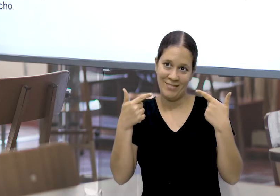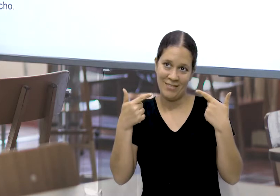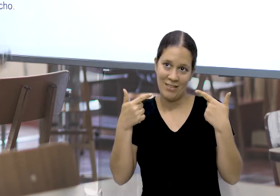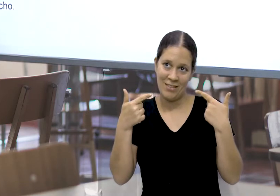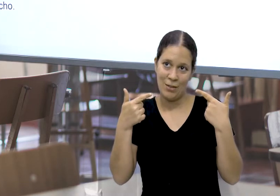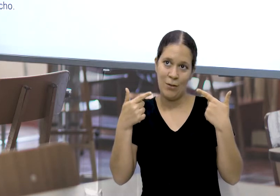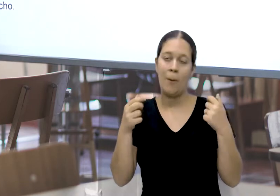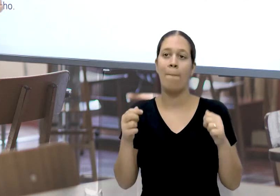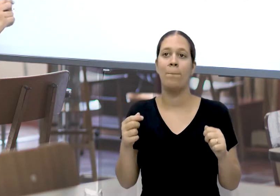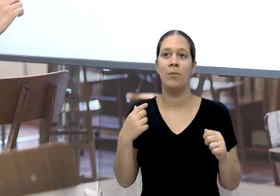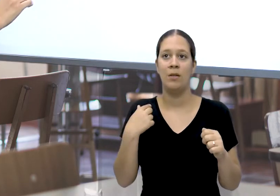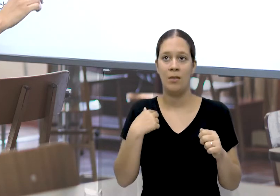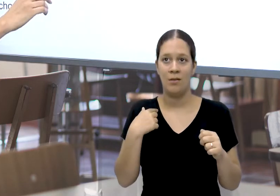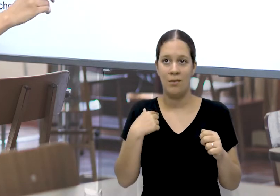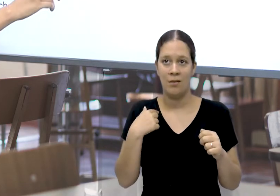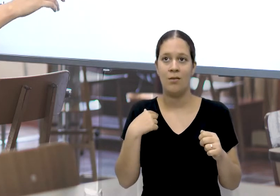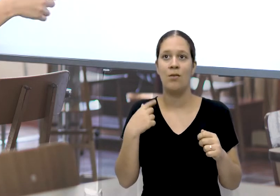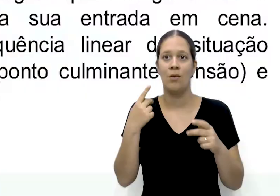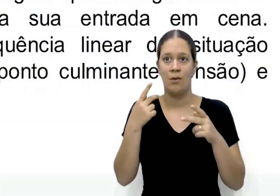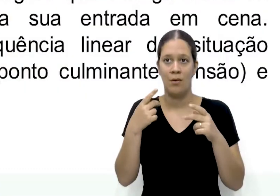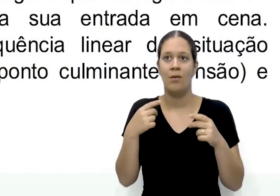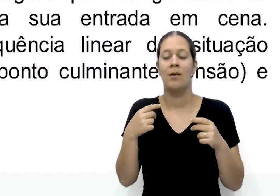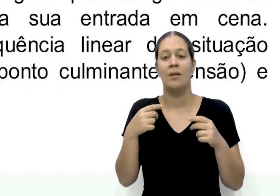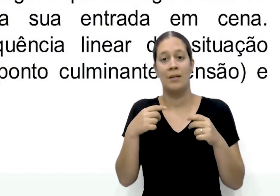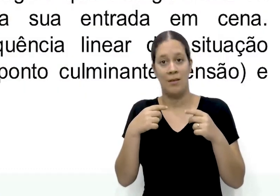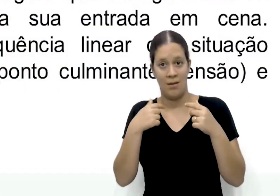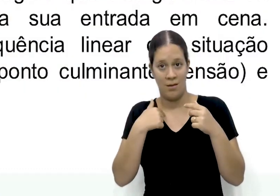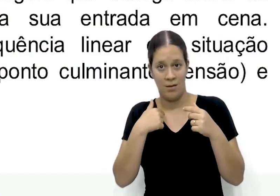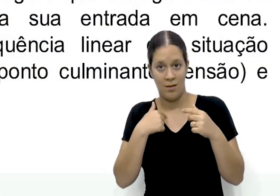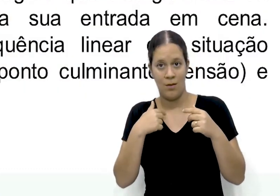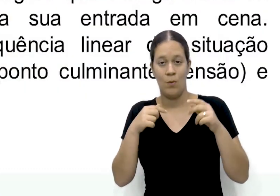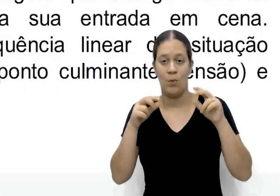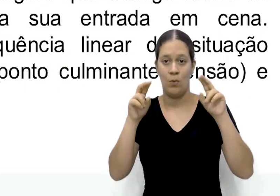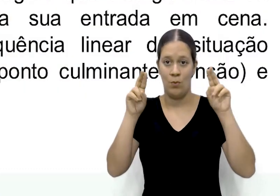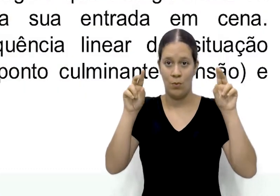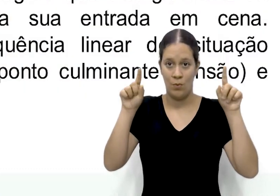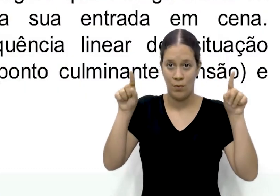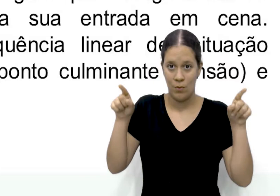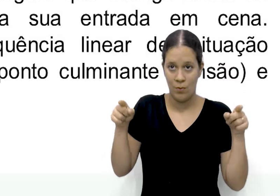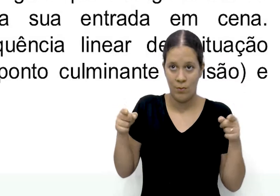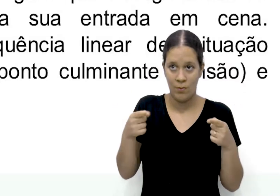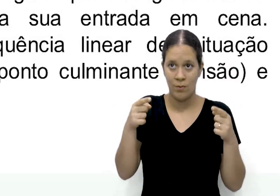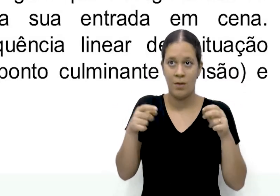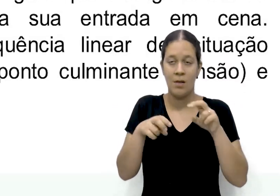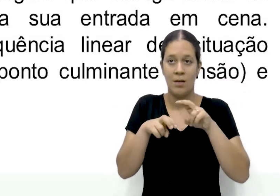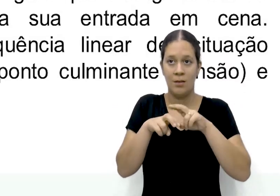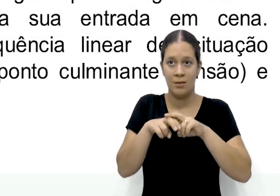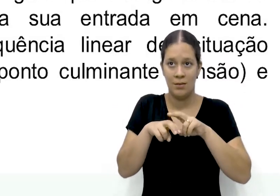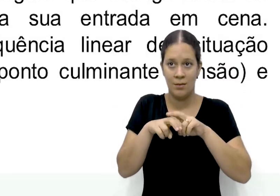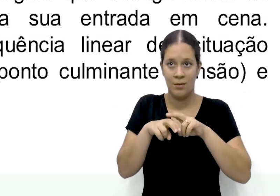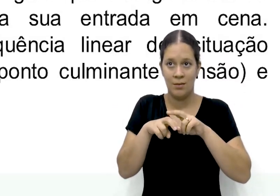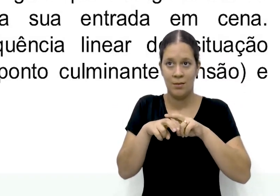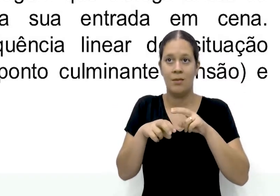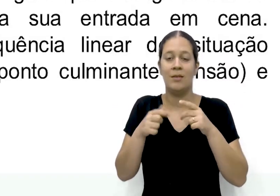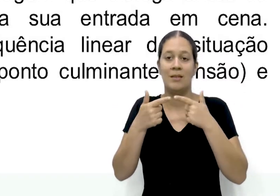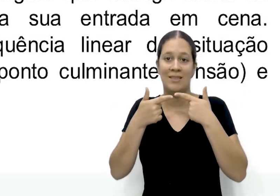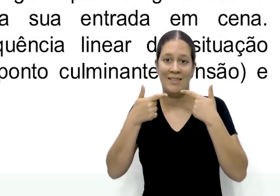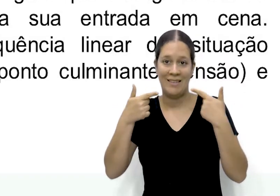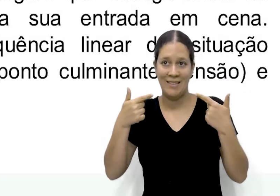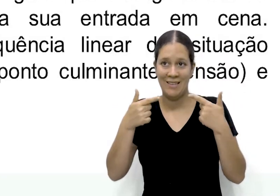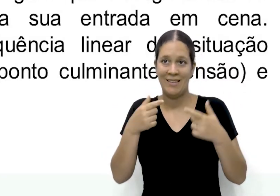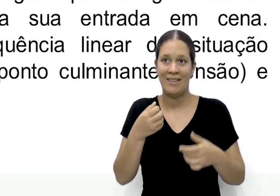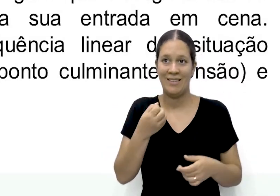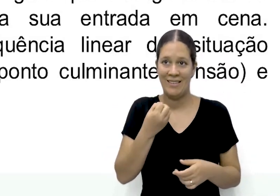tá? Marcando assim a sua entrada em cena. Normalmente, segue uma sequência